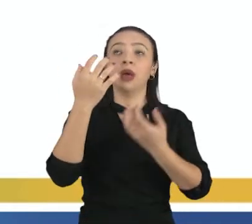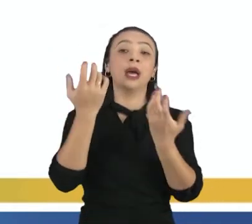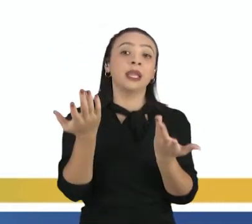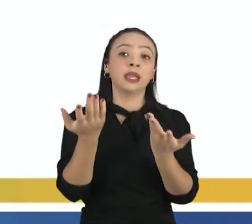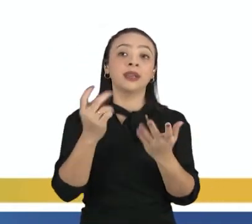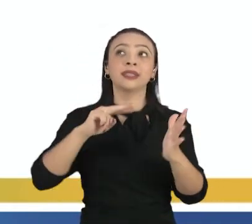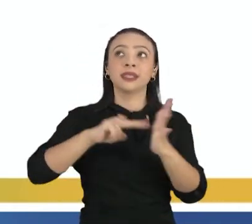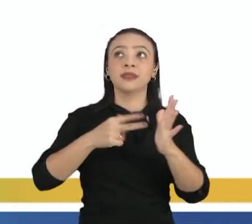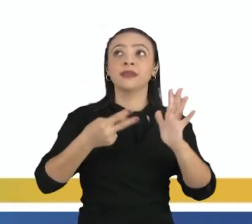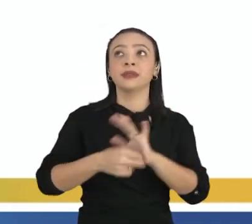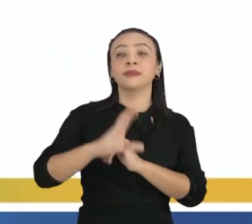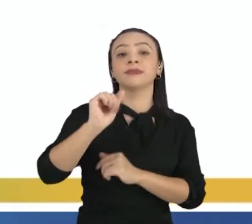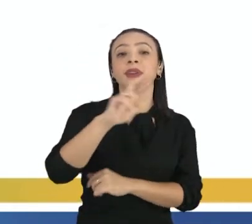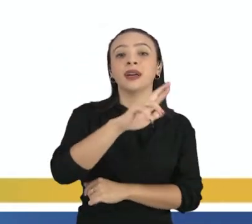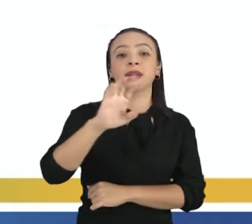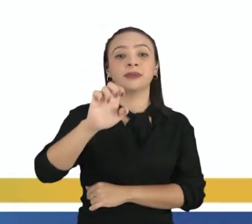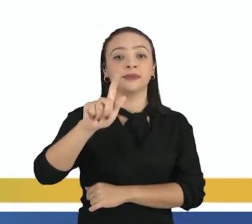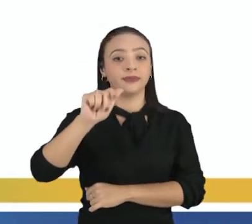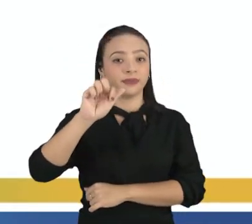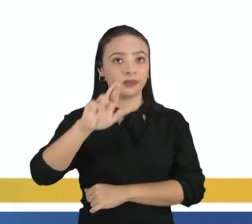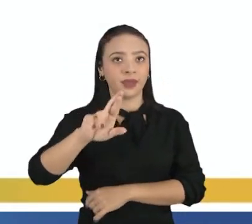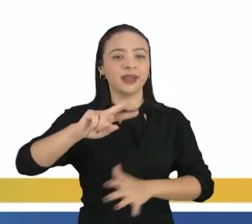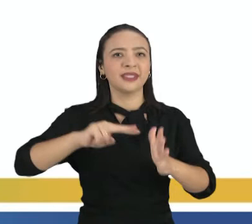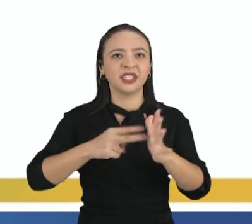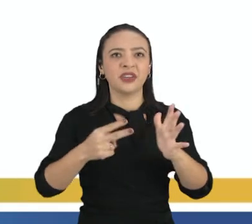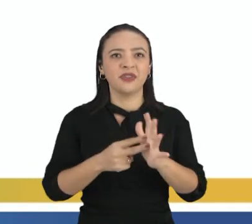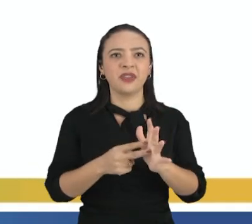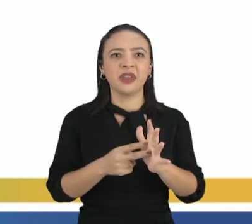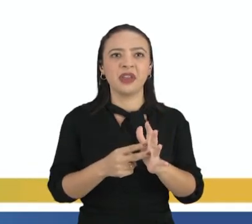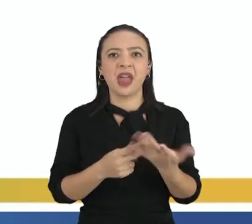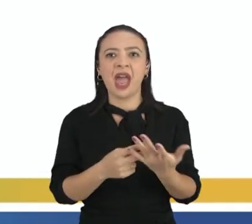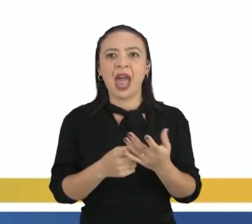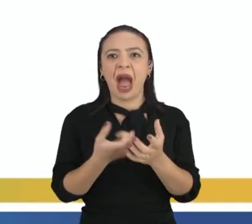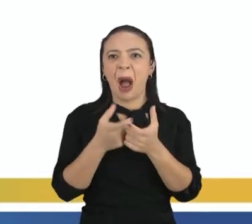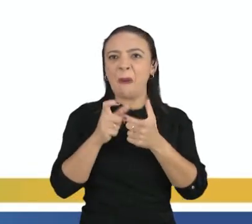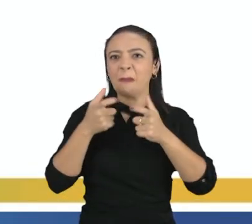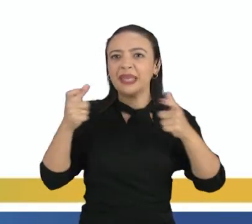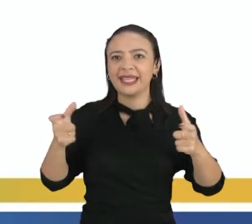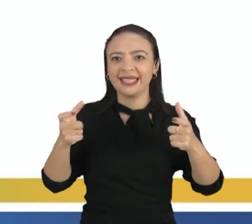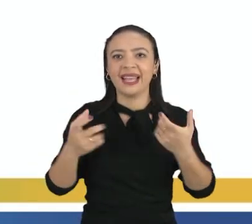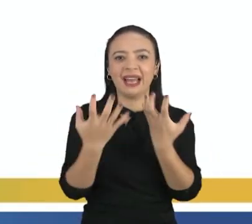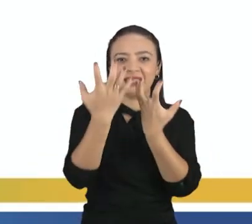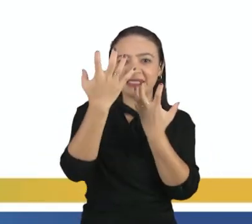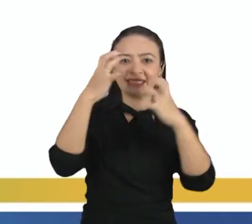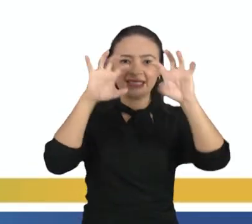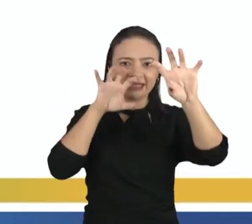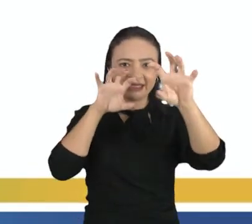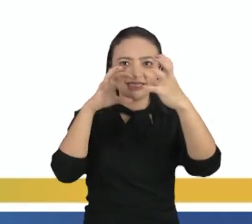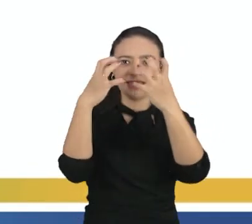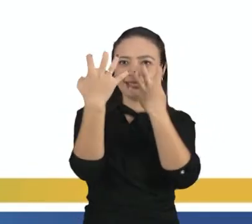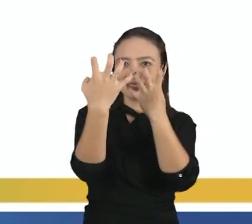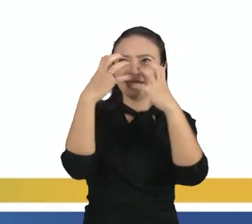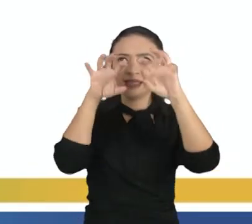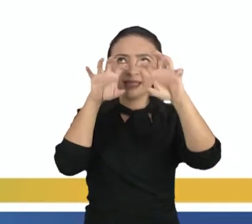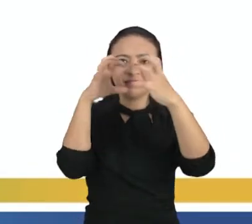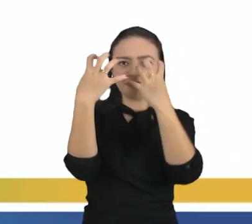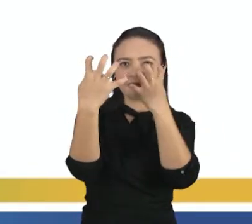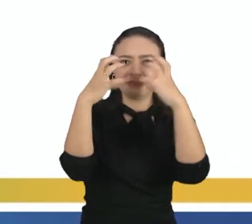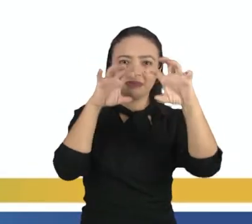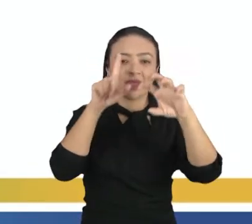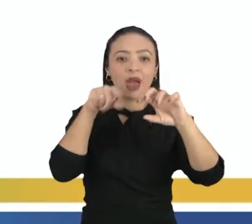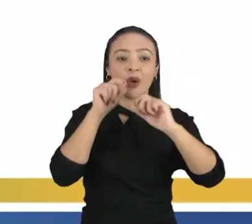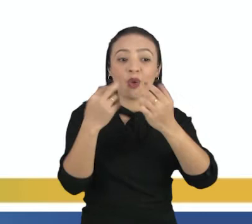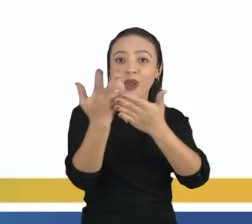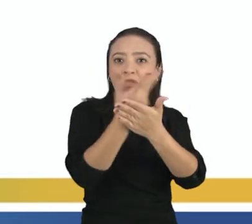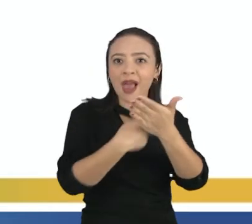significa carregar, no sentido de exagerar, aumentar algo em proporção. De maneira geral, a caricatura é um desenho